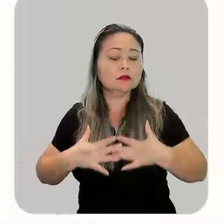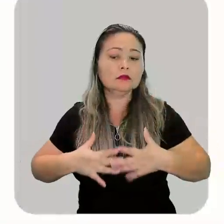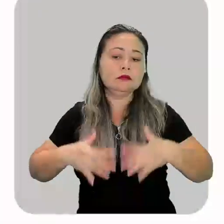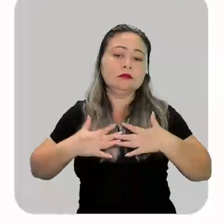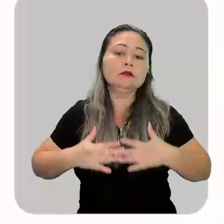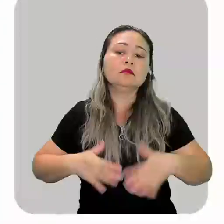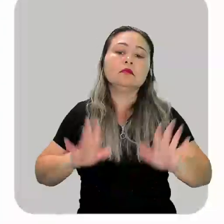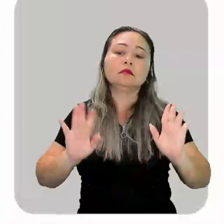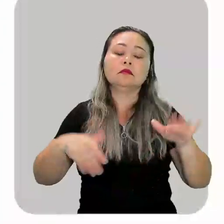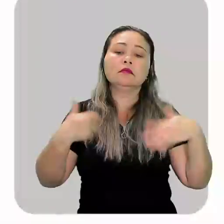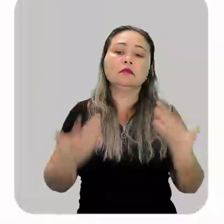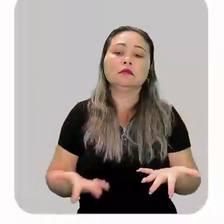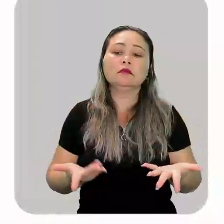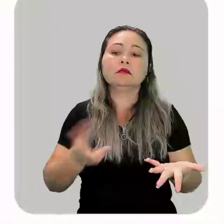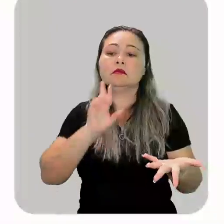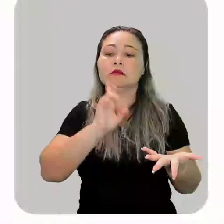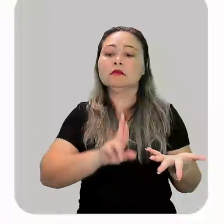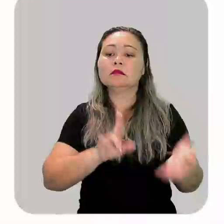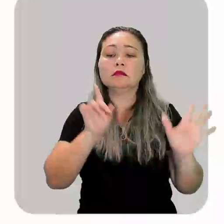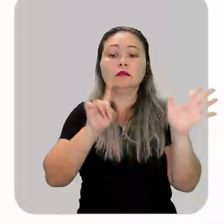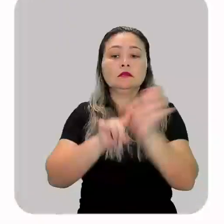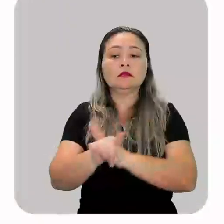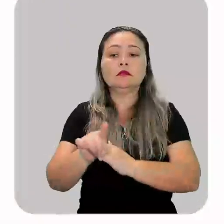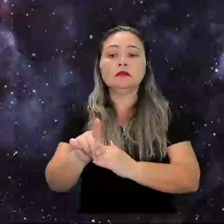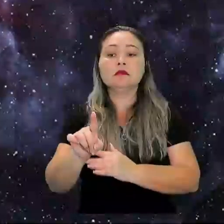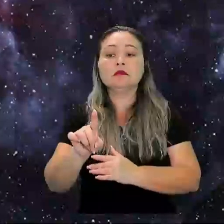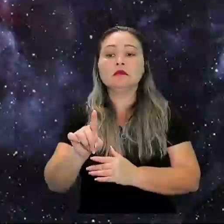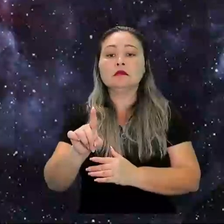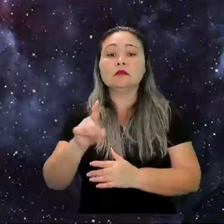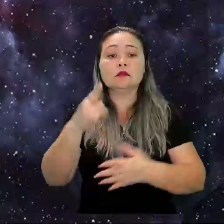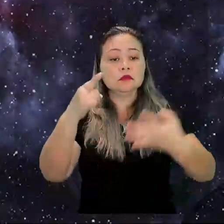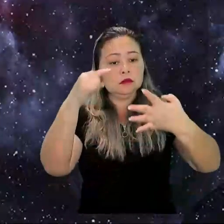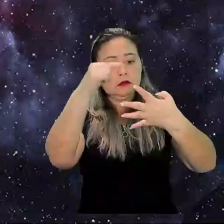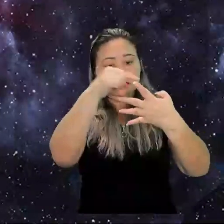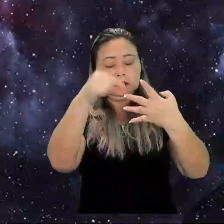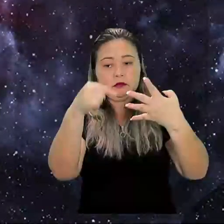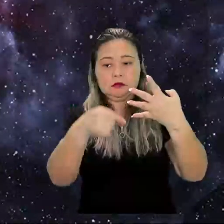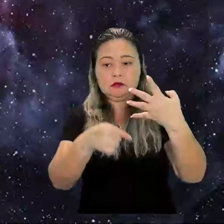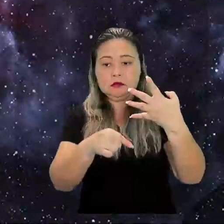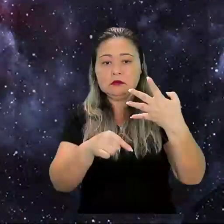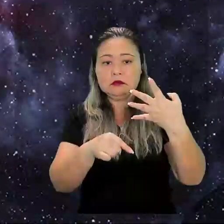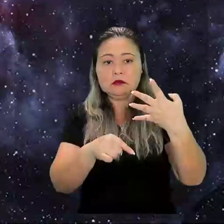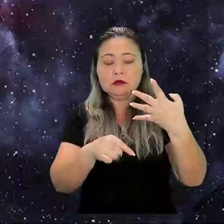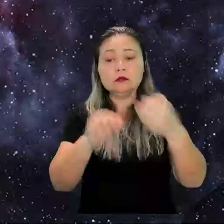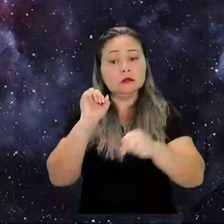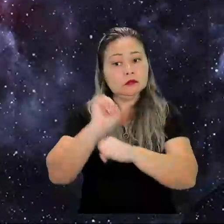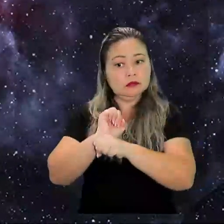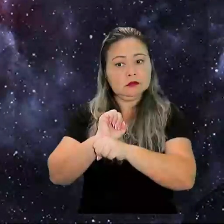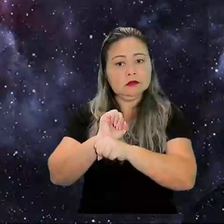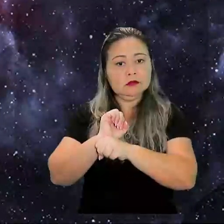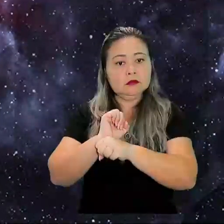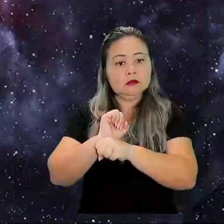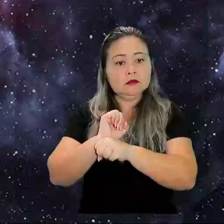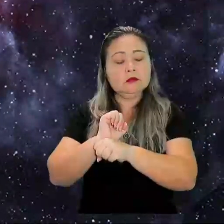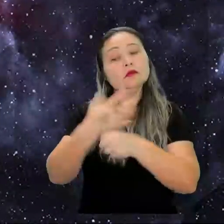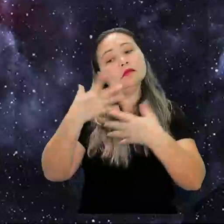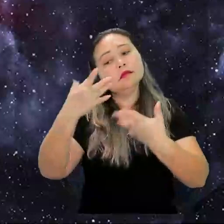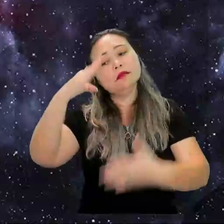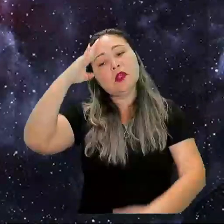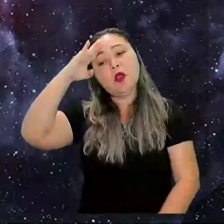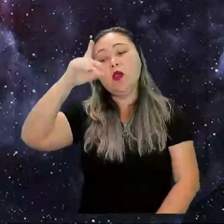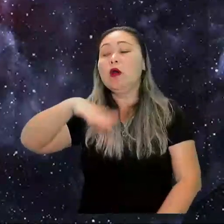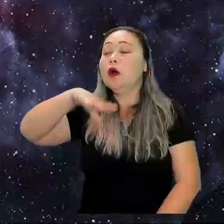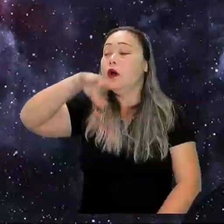Uma conversadinha, nós vamos resolver 4 com vocês, né? A cada 4, a gente vai dar uma pausa aí pro...